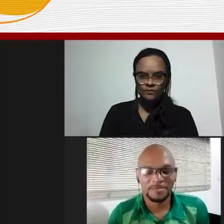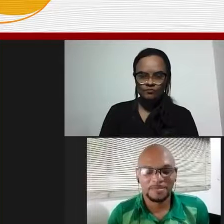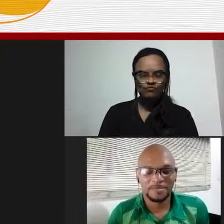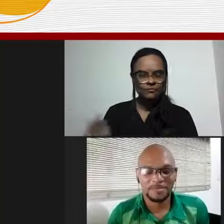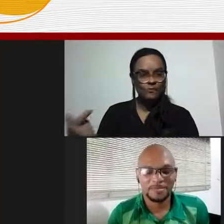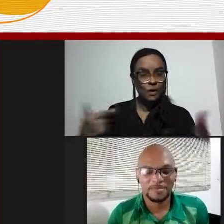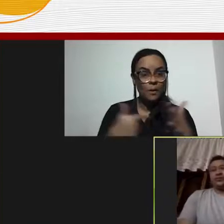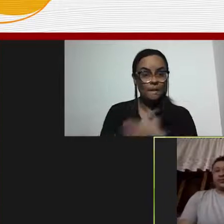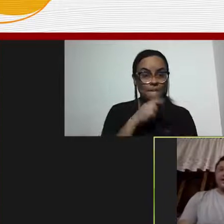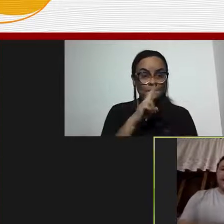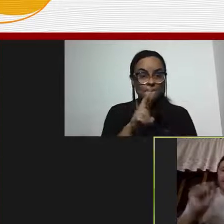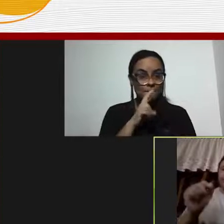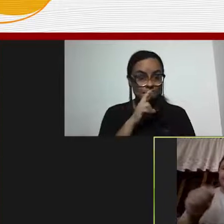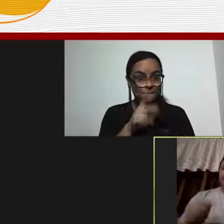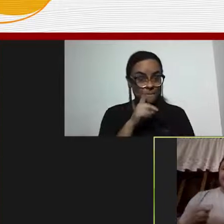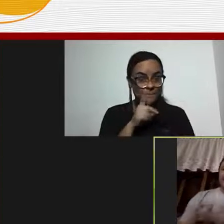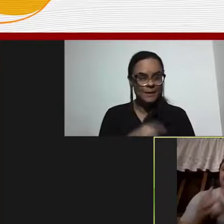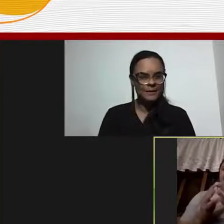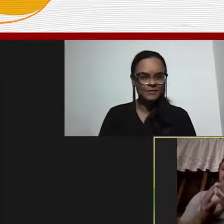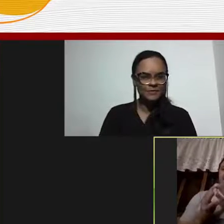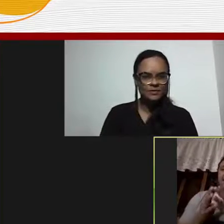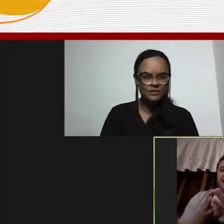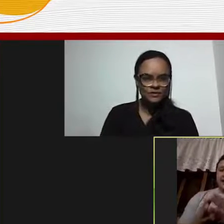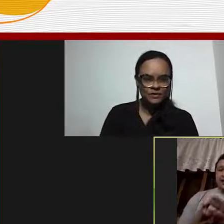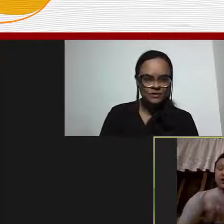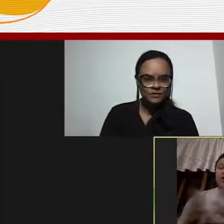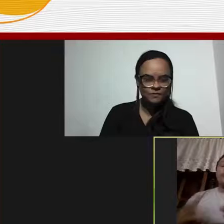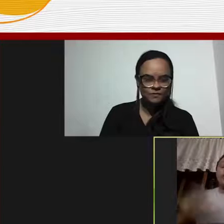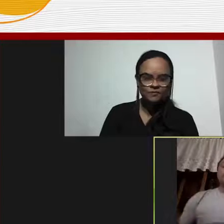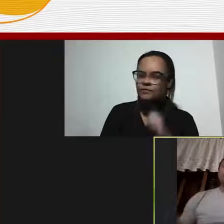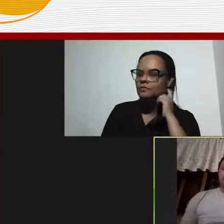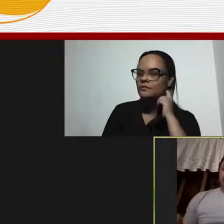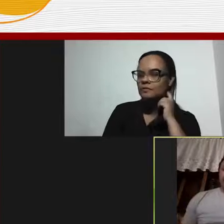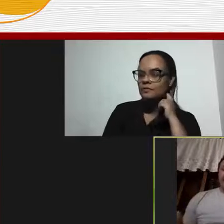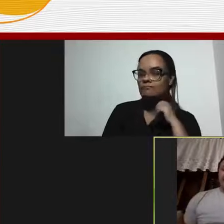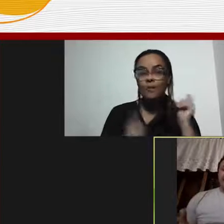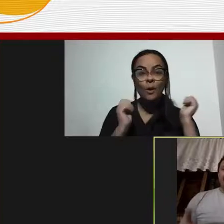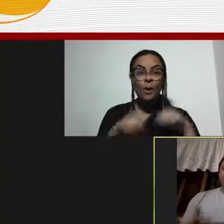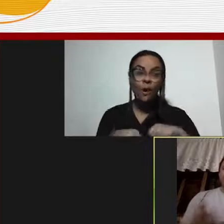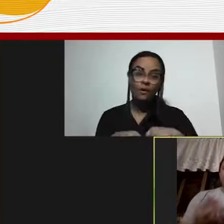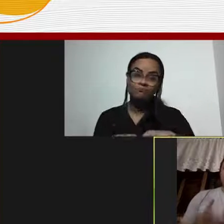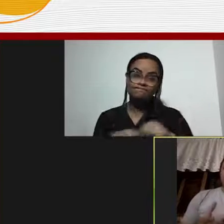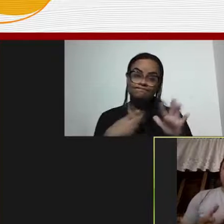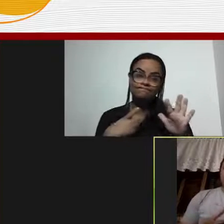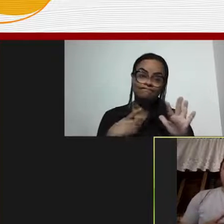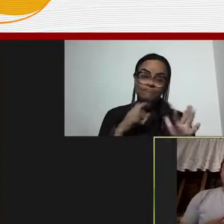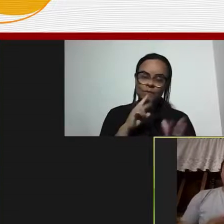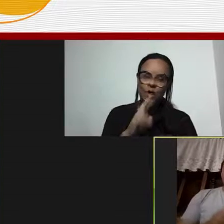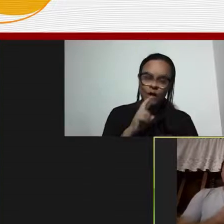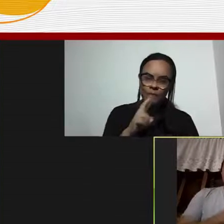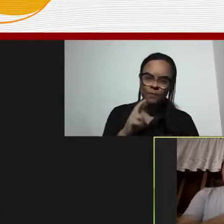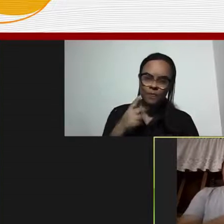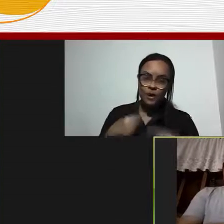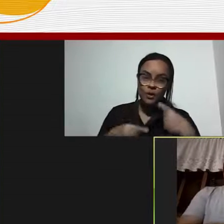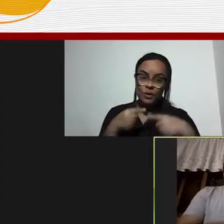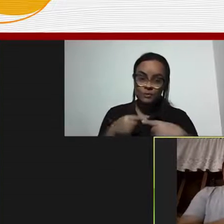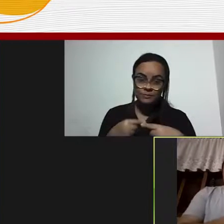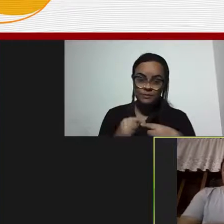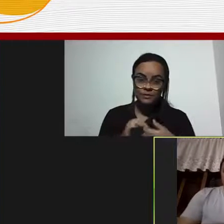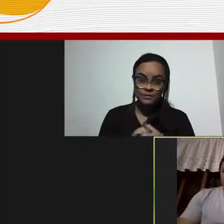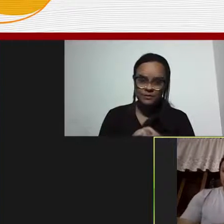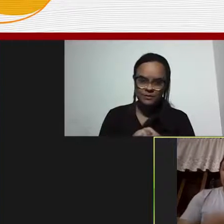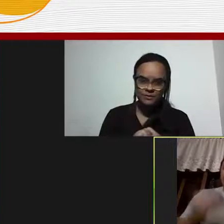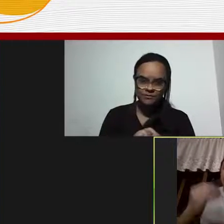e respondendo para você, garota. É, o que eu posso te falar é que dessa água eu